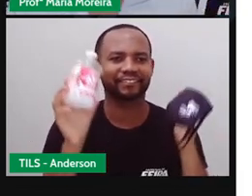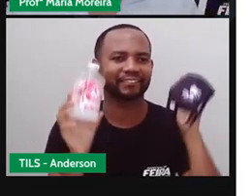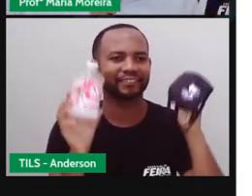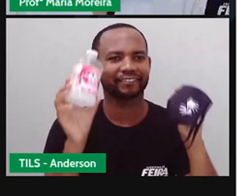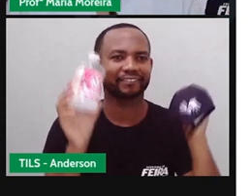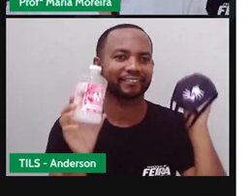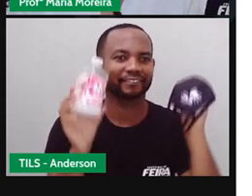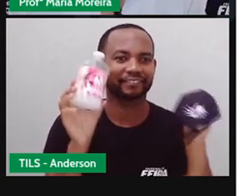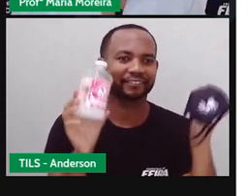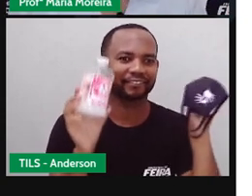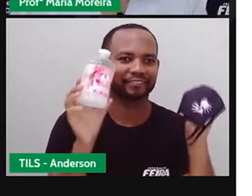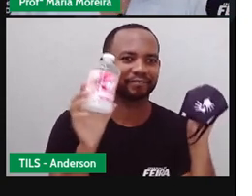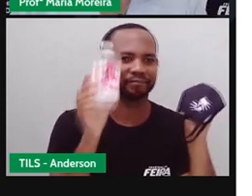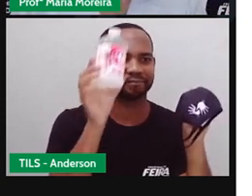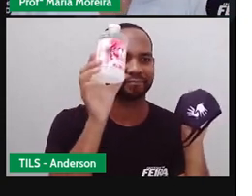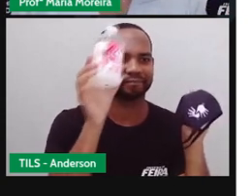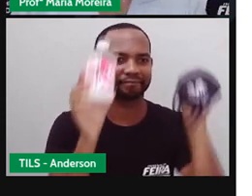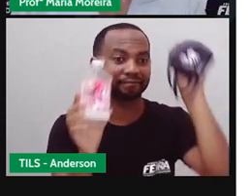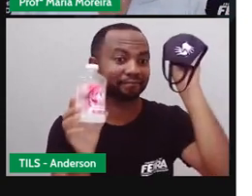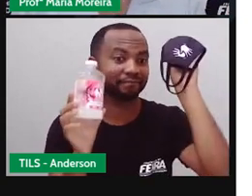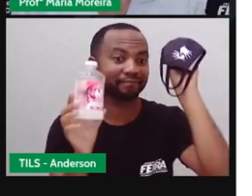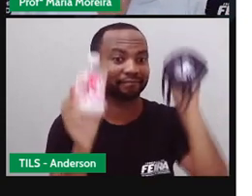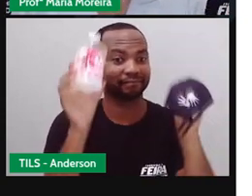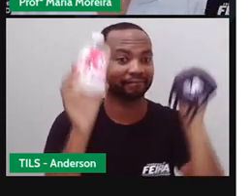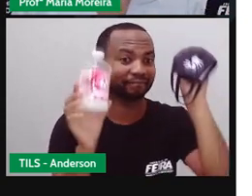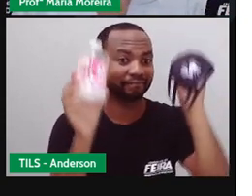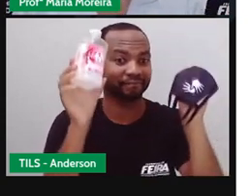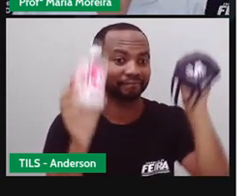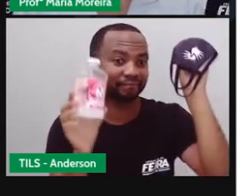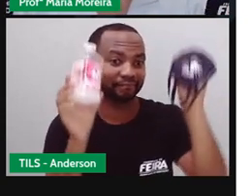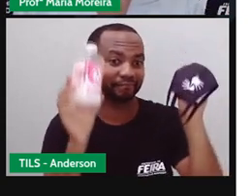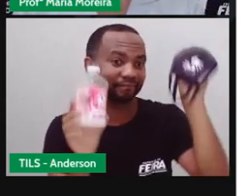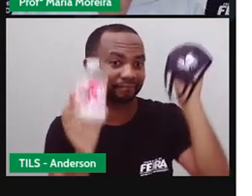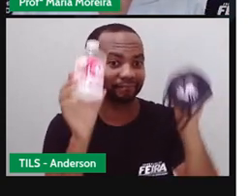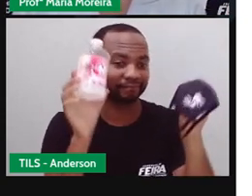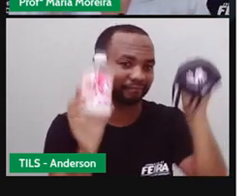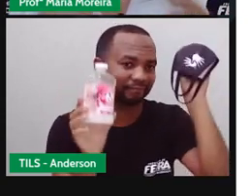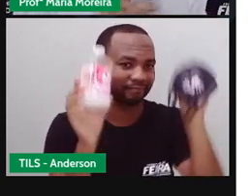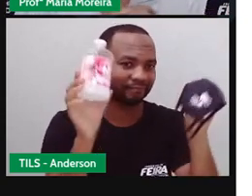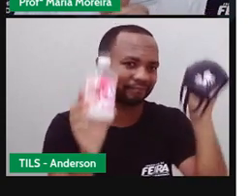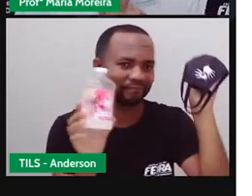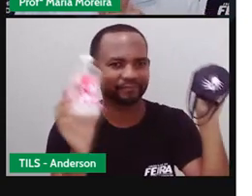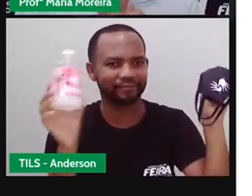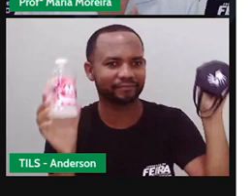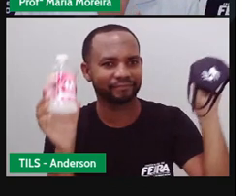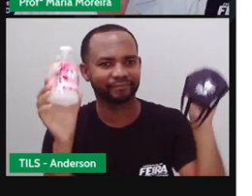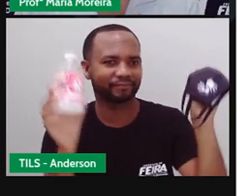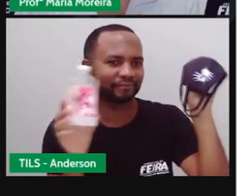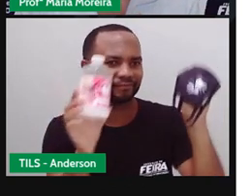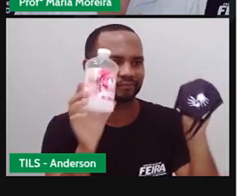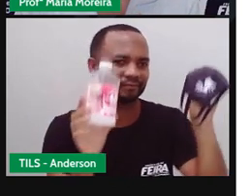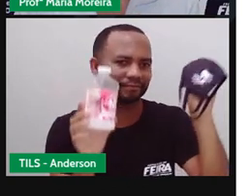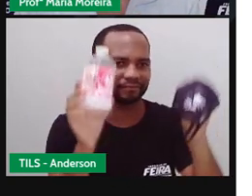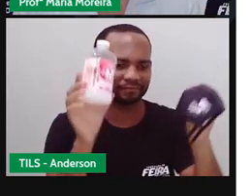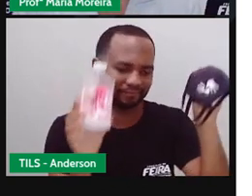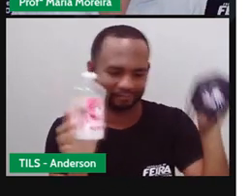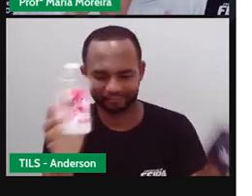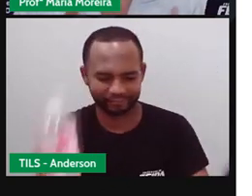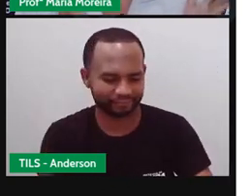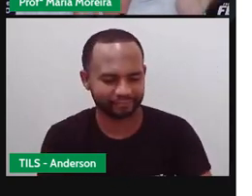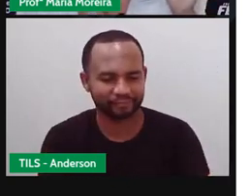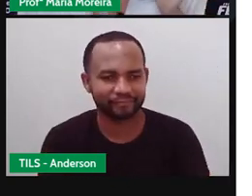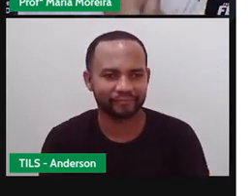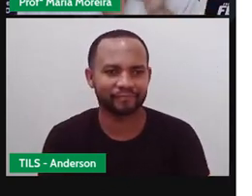bom aos nossos recadinhos lavem as mãos lavem as mãos lá dentre os dedos